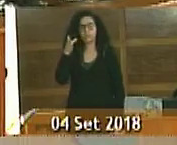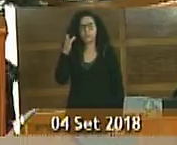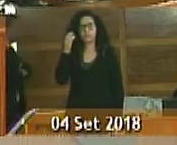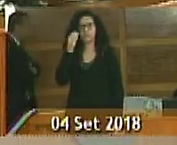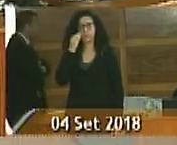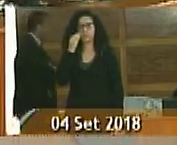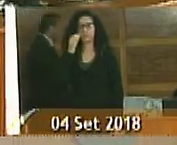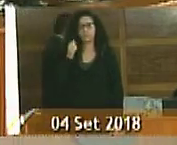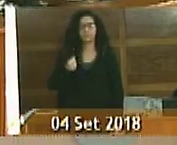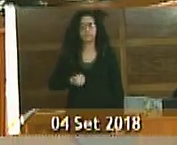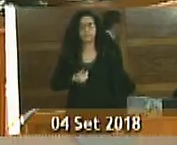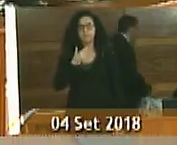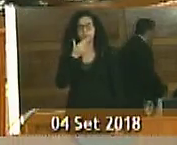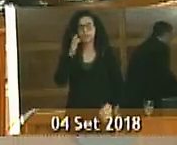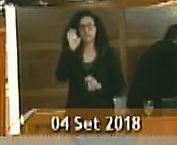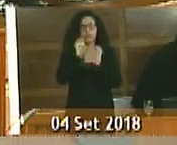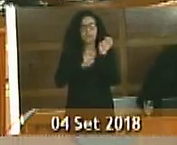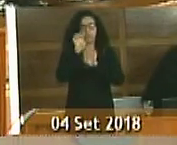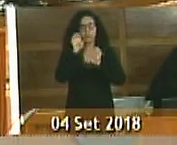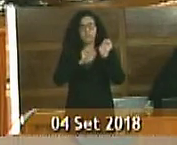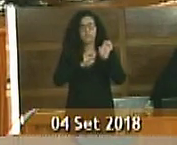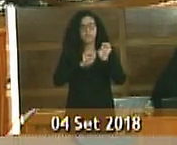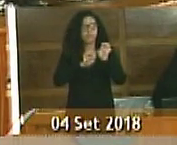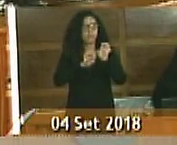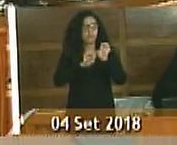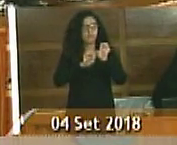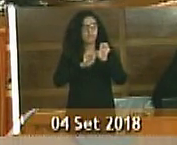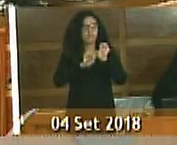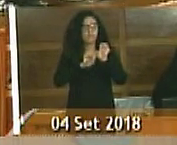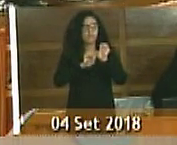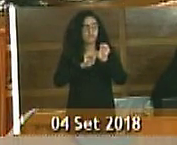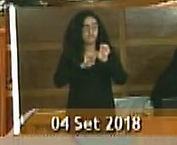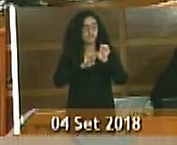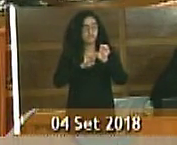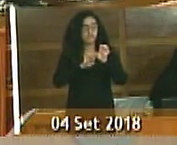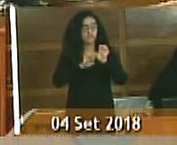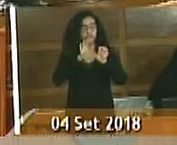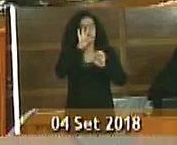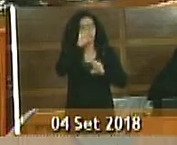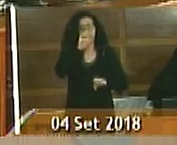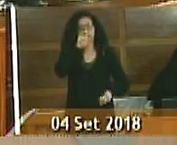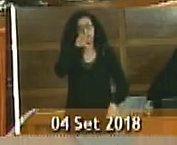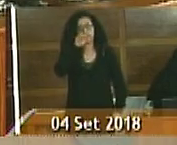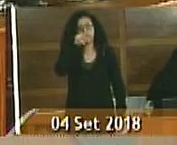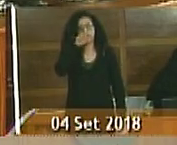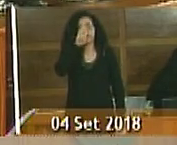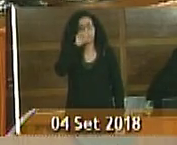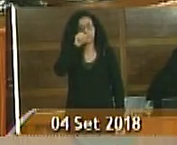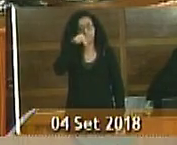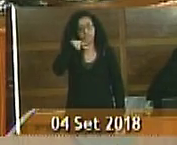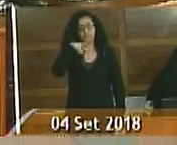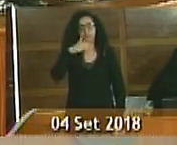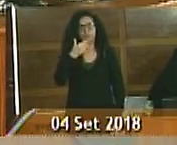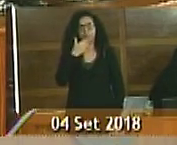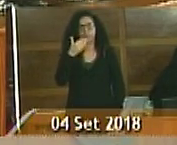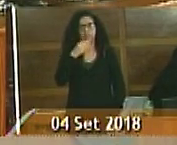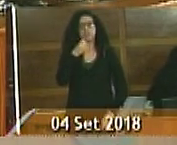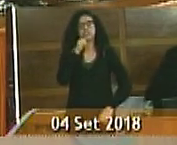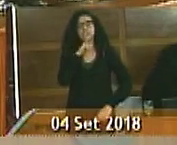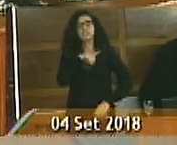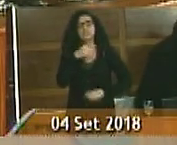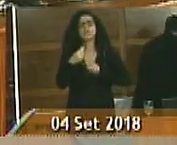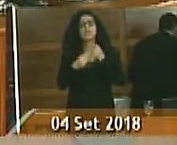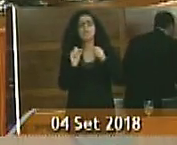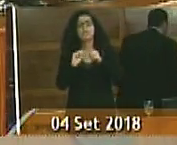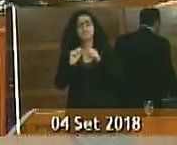social, solicitando a empresa tecnológica bancária S.A., Tecban, um estudo de viabilidade técnica para a instalação de caixa